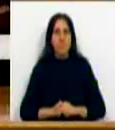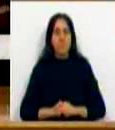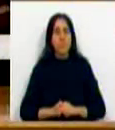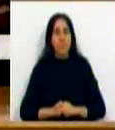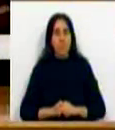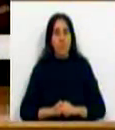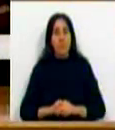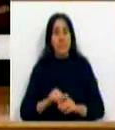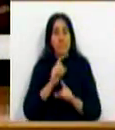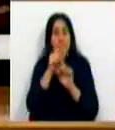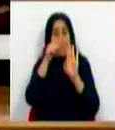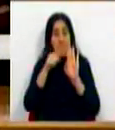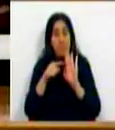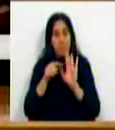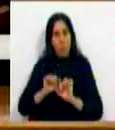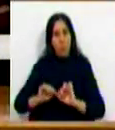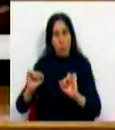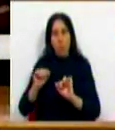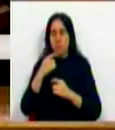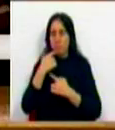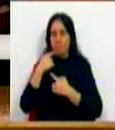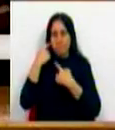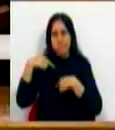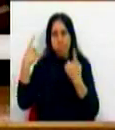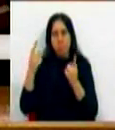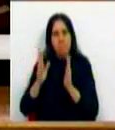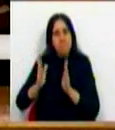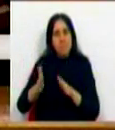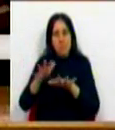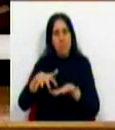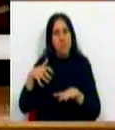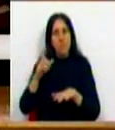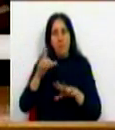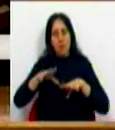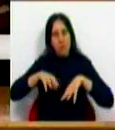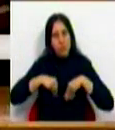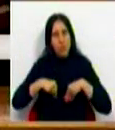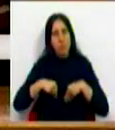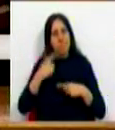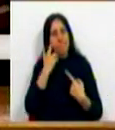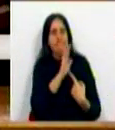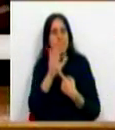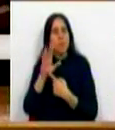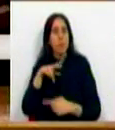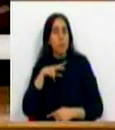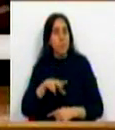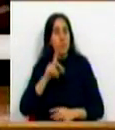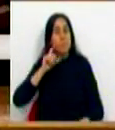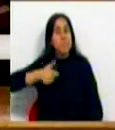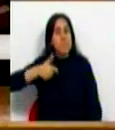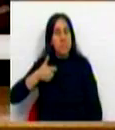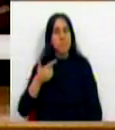Quem for contra estes princípios, que o diga claramente neste hemiciclo. Que o assuma perante o país. Mas, acima de